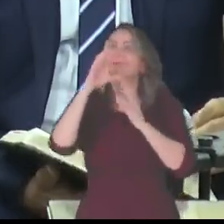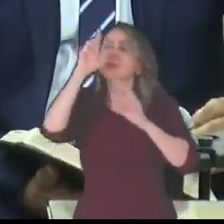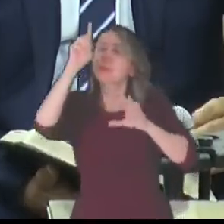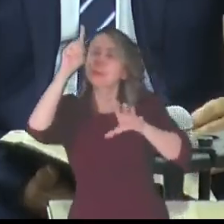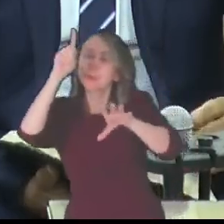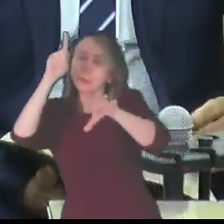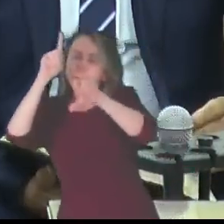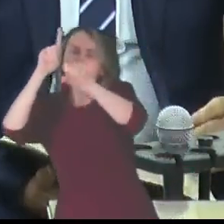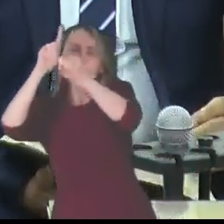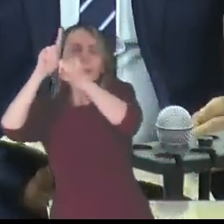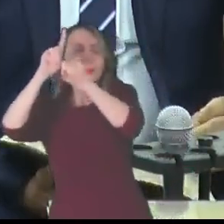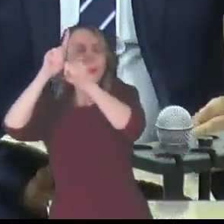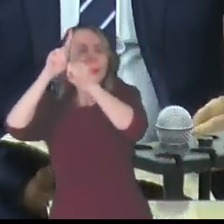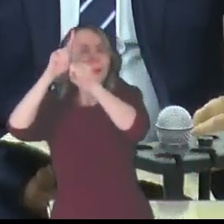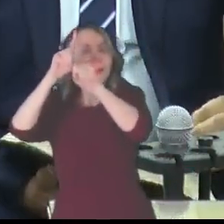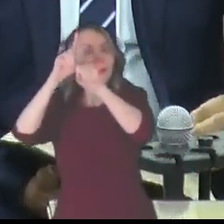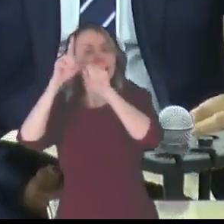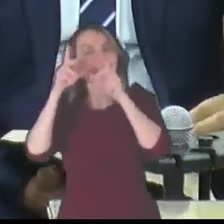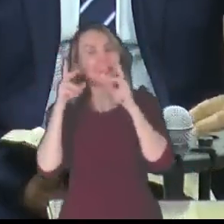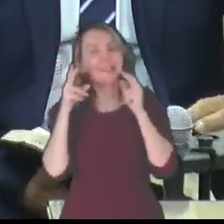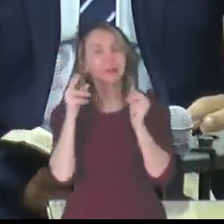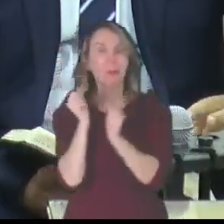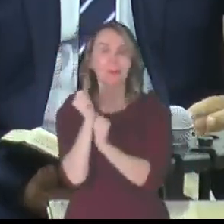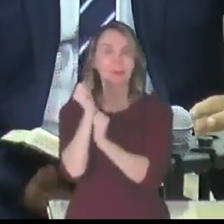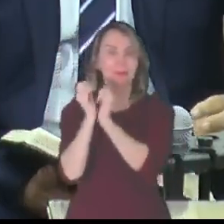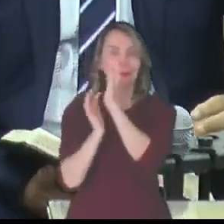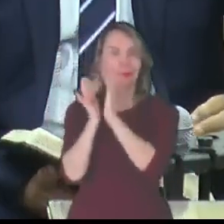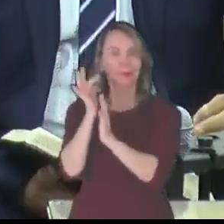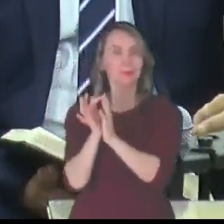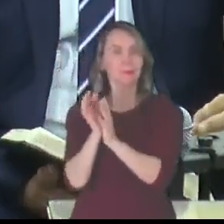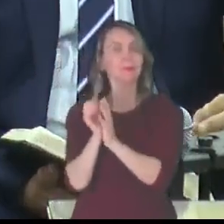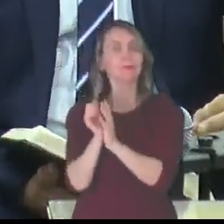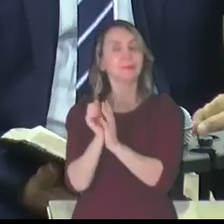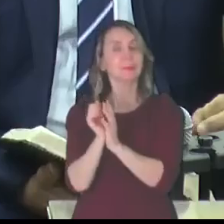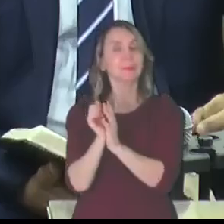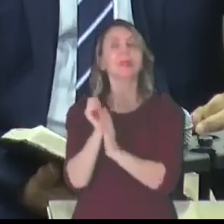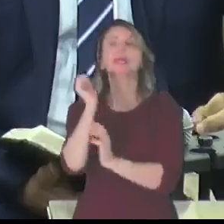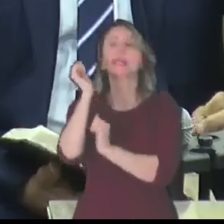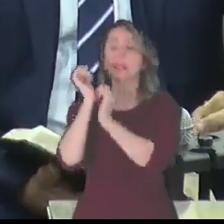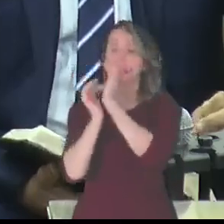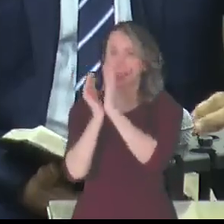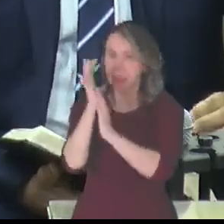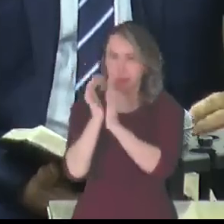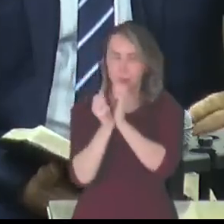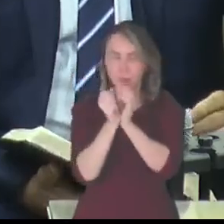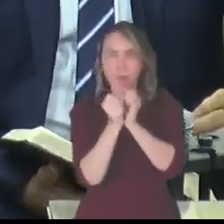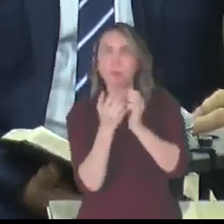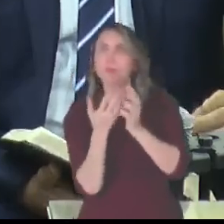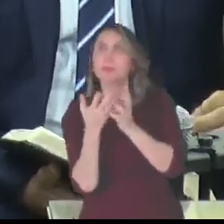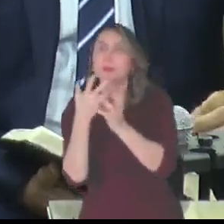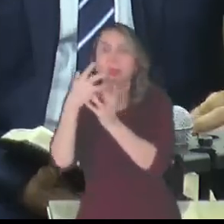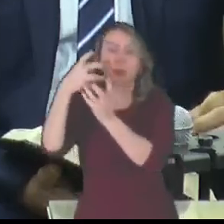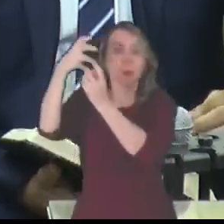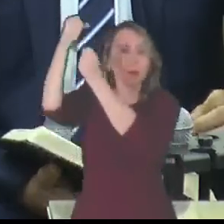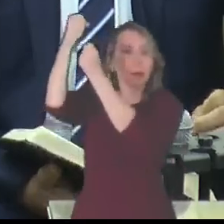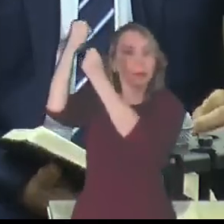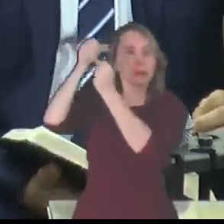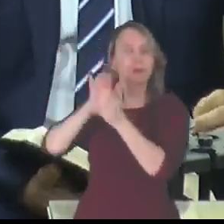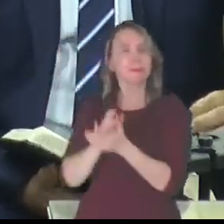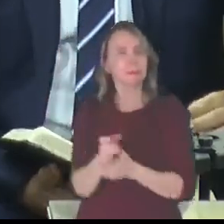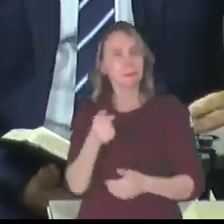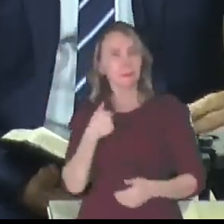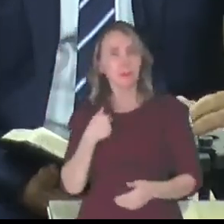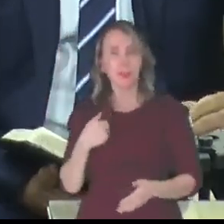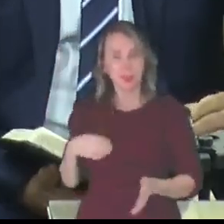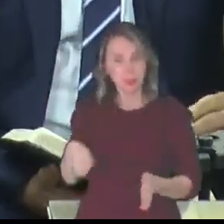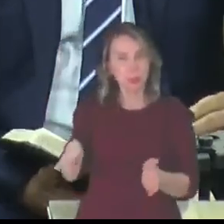eu quero quero a participação da igreja como o quê meus irmãos eu cheguei logo cedo